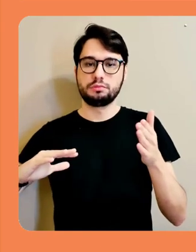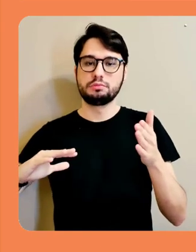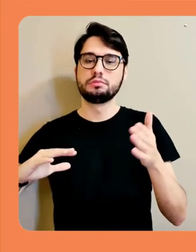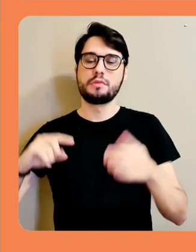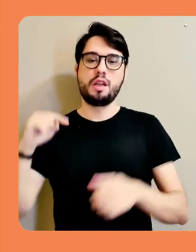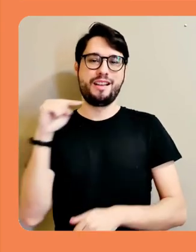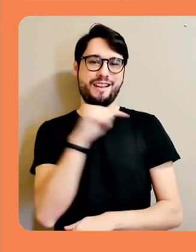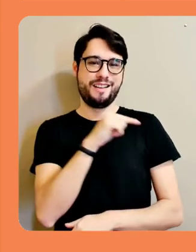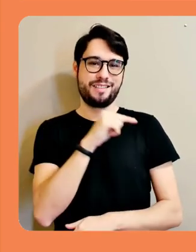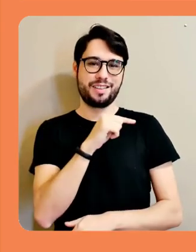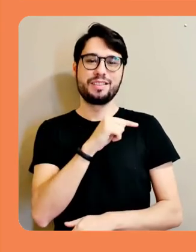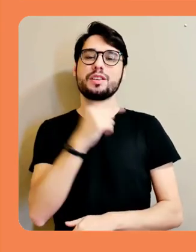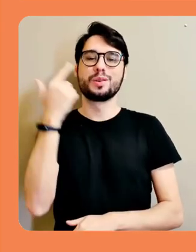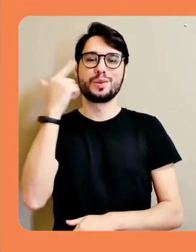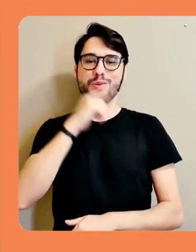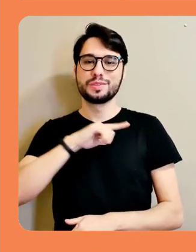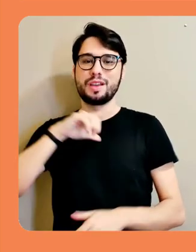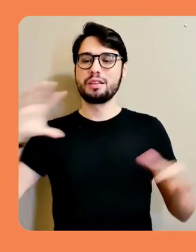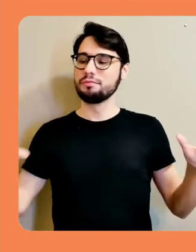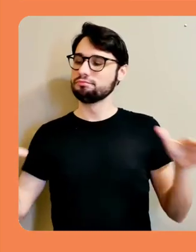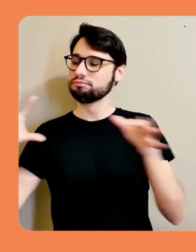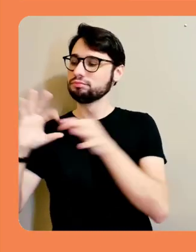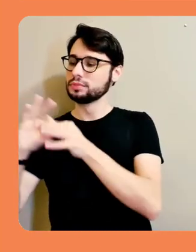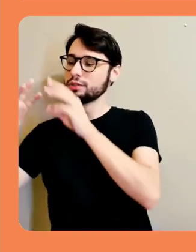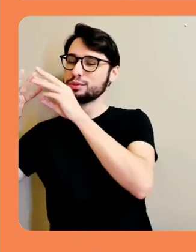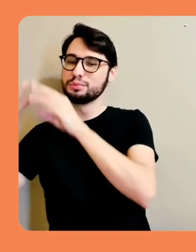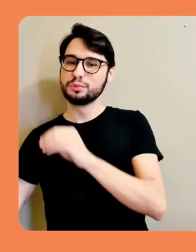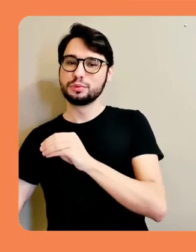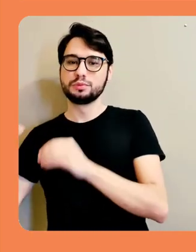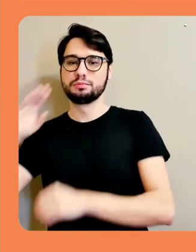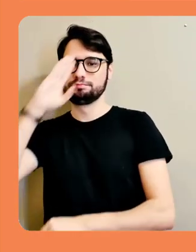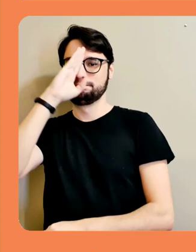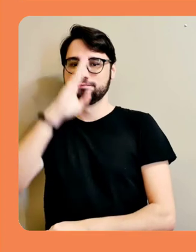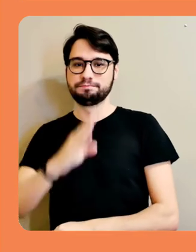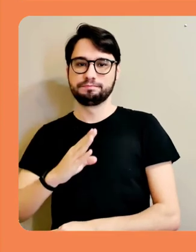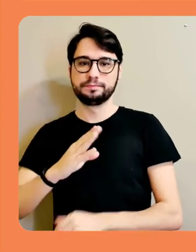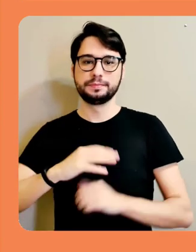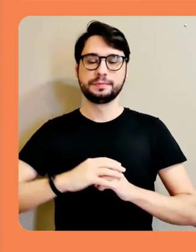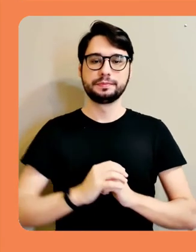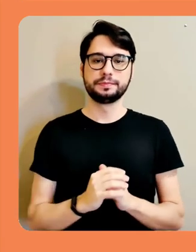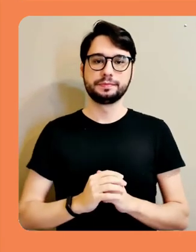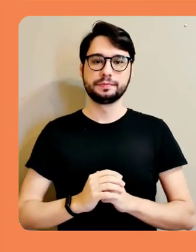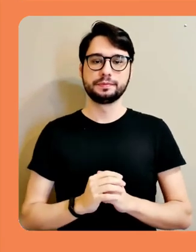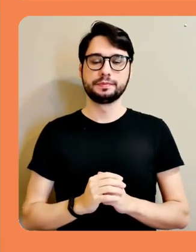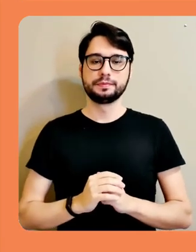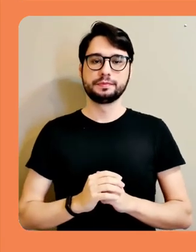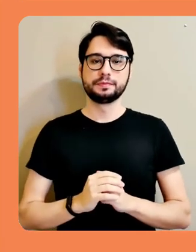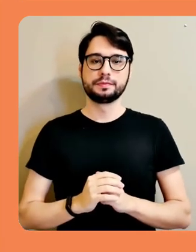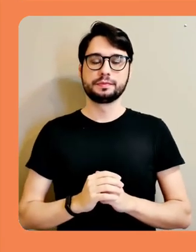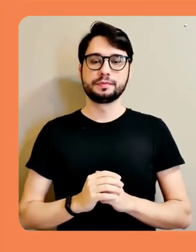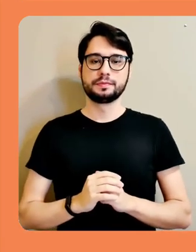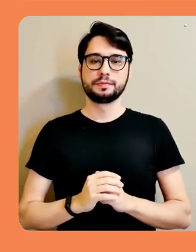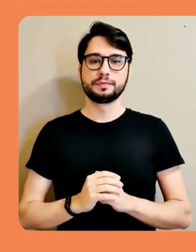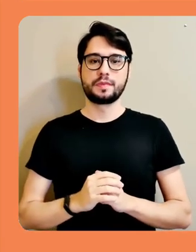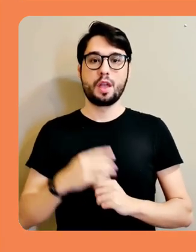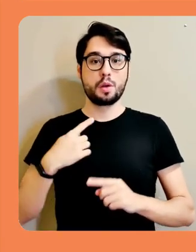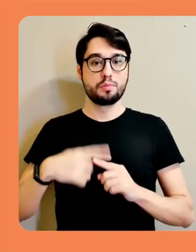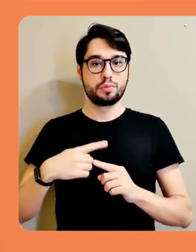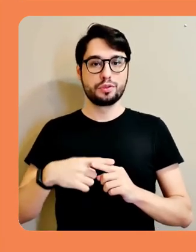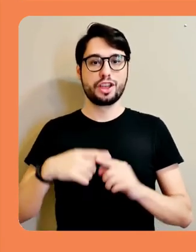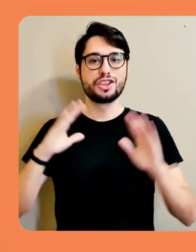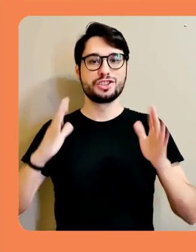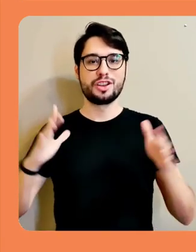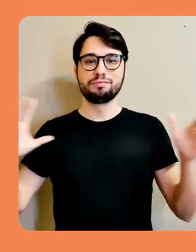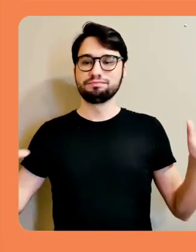que ele faria se ele estivesse online ele tivesse aqui nessa ferramenta então eu